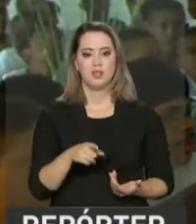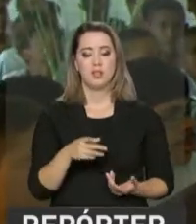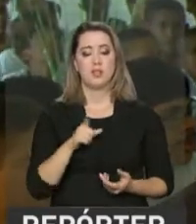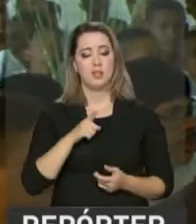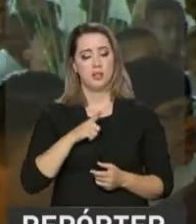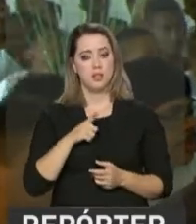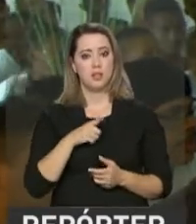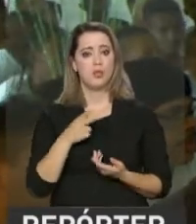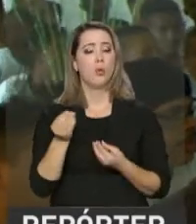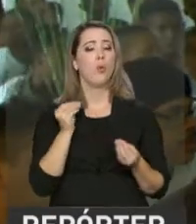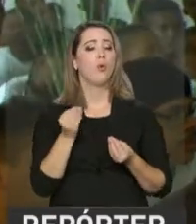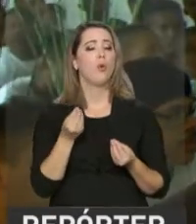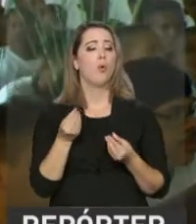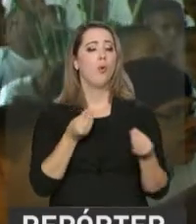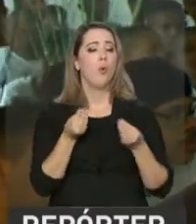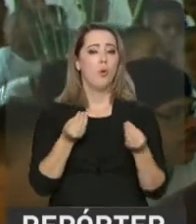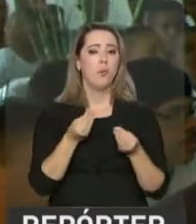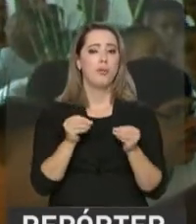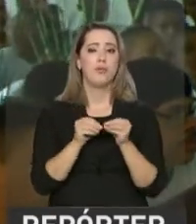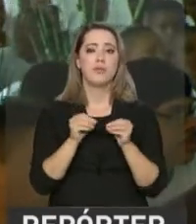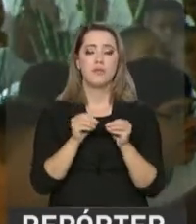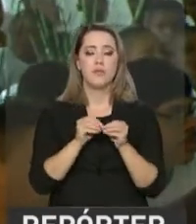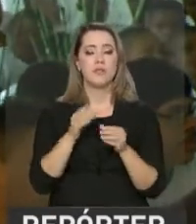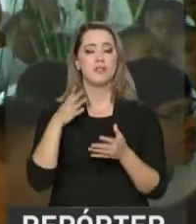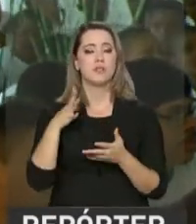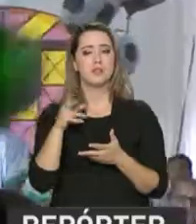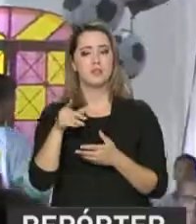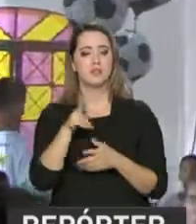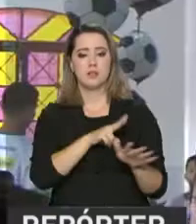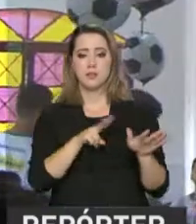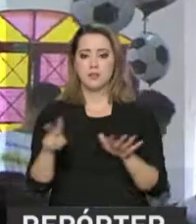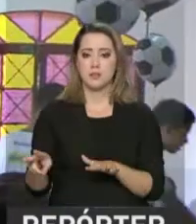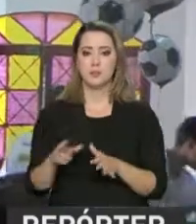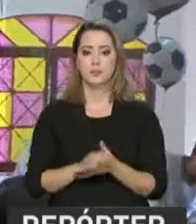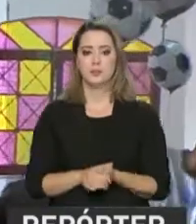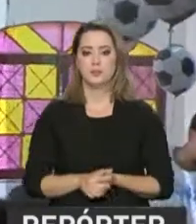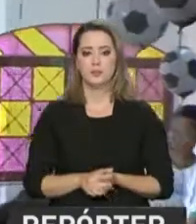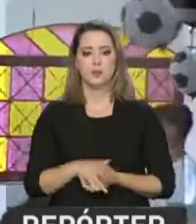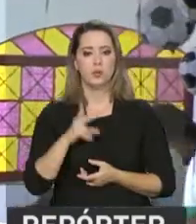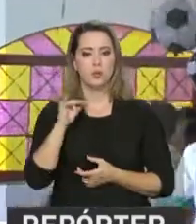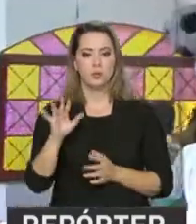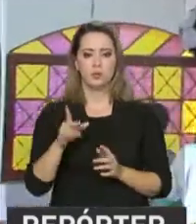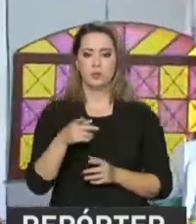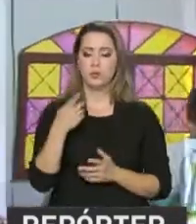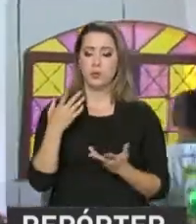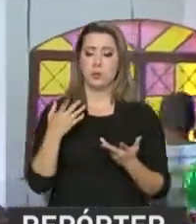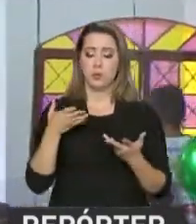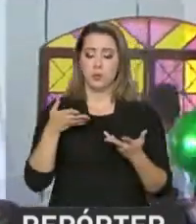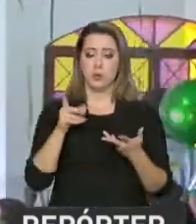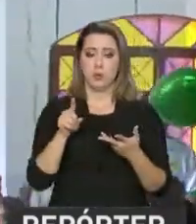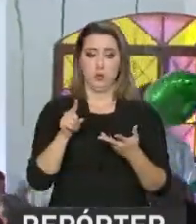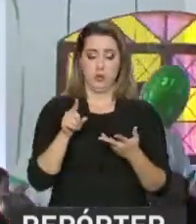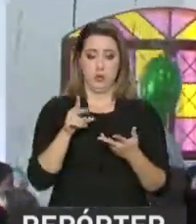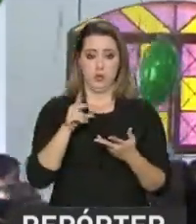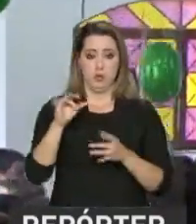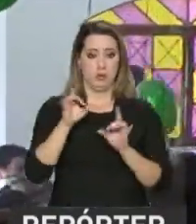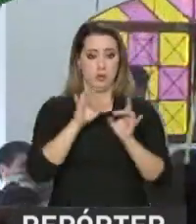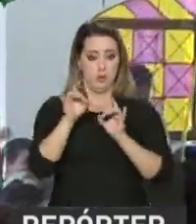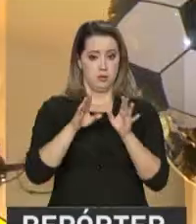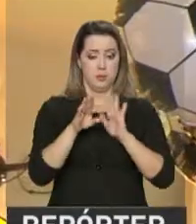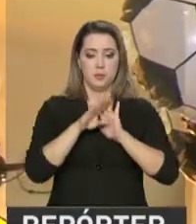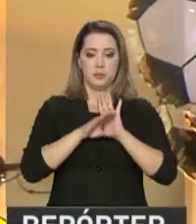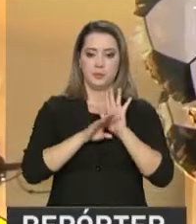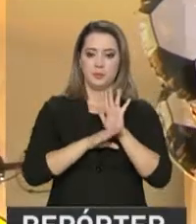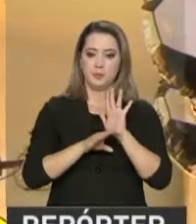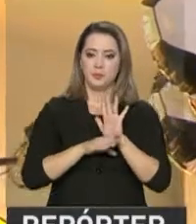fazer durante a semana sem ser da escola para casa sofia no dia do aniversário do projeto a programação foi essencial